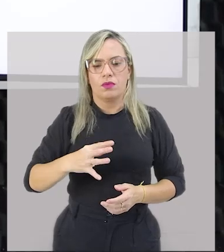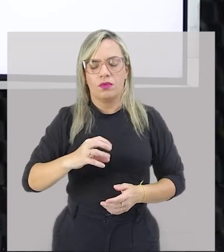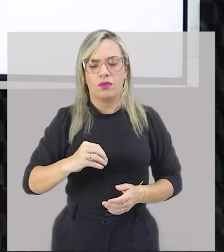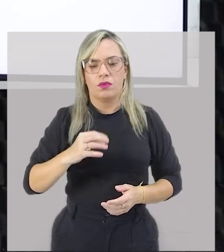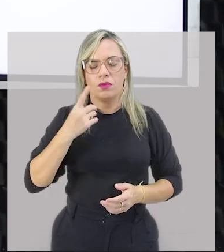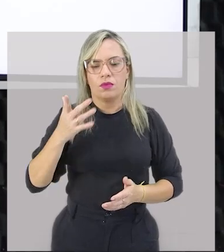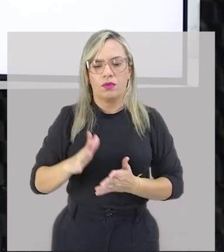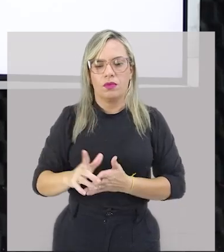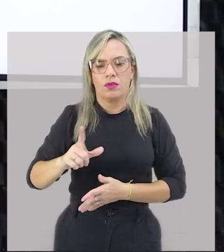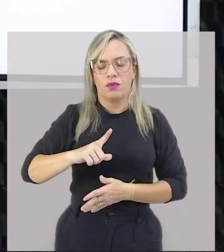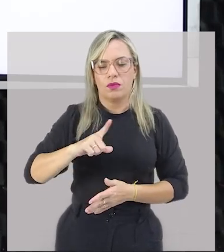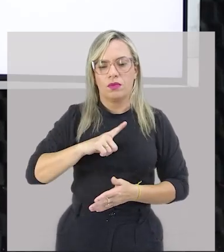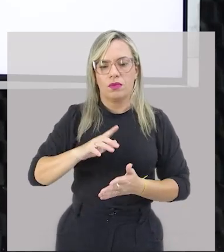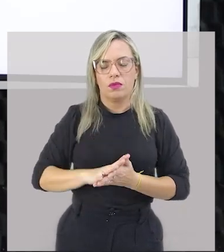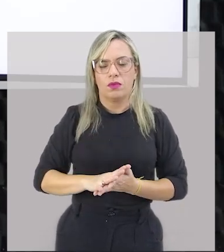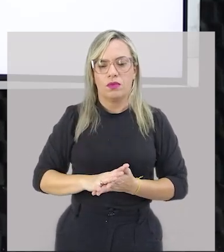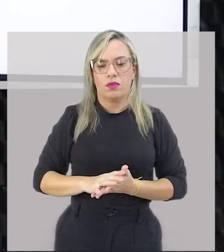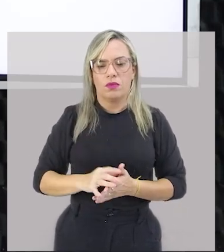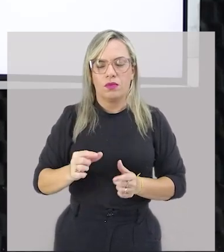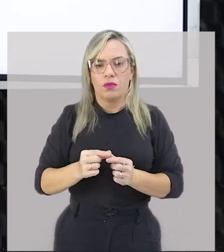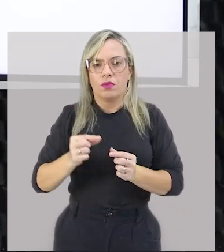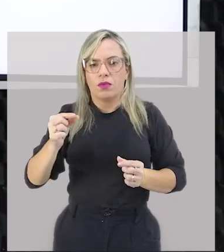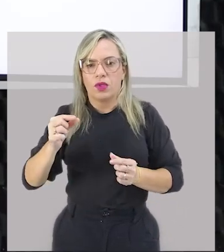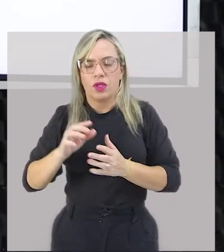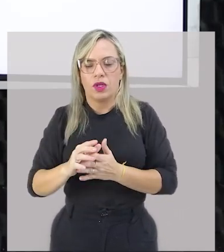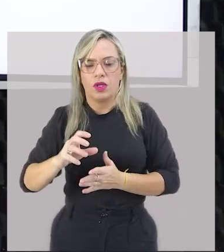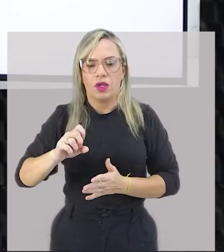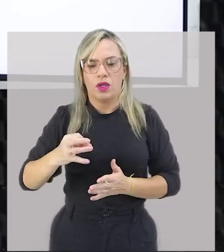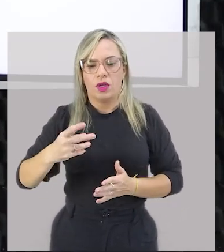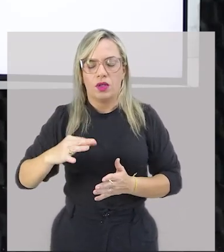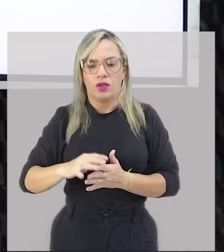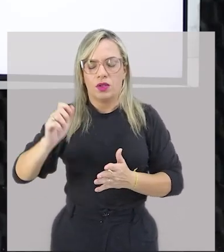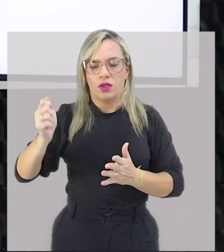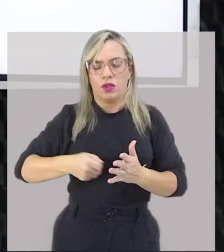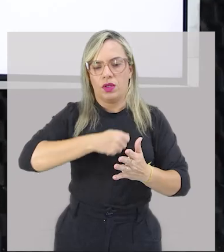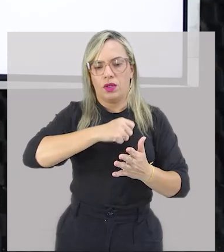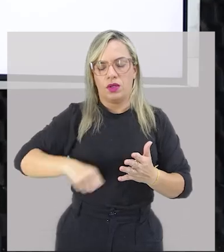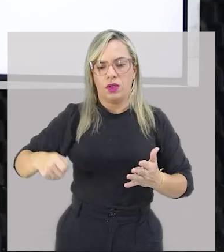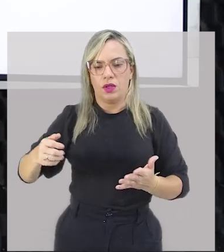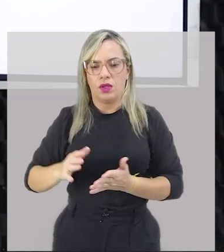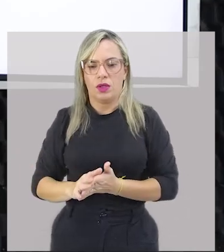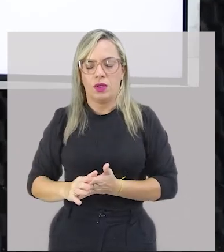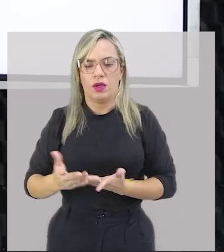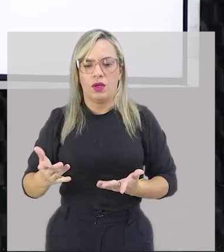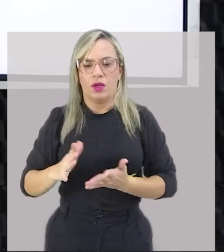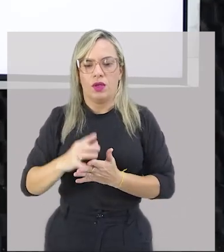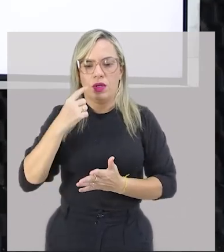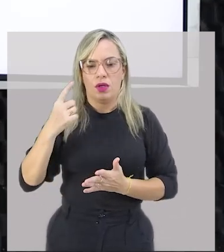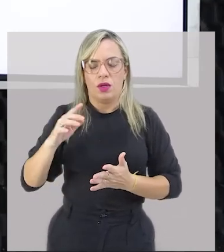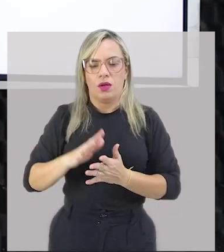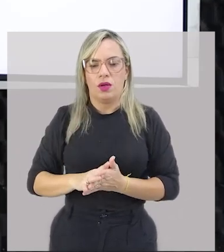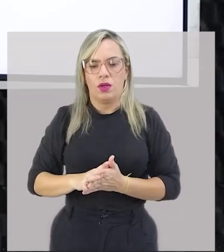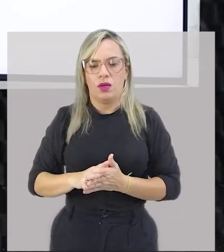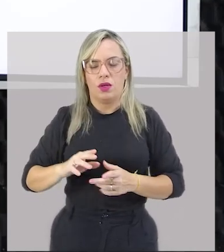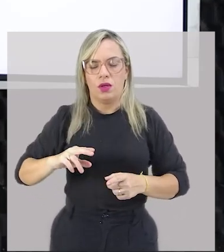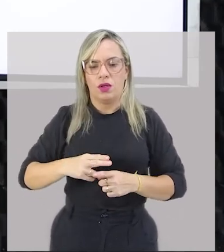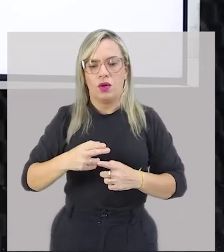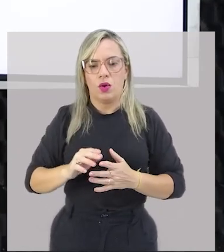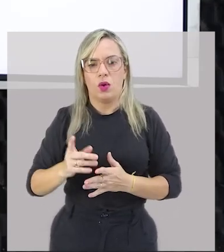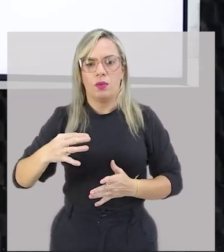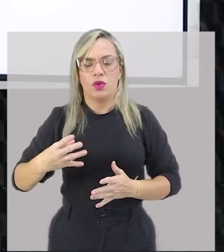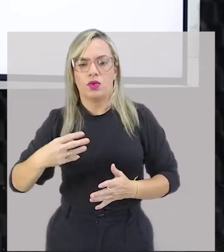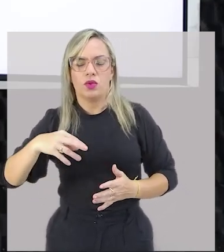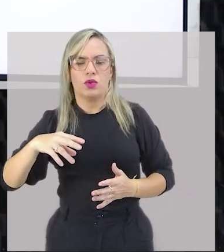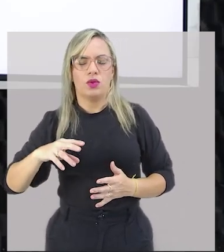facão, você tem estilete, você tem bisturi. Deles, qual é o que tem maior poder de corte? É o